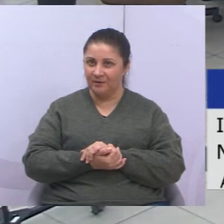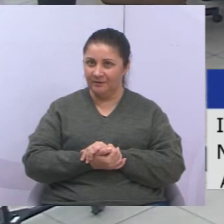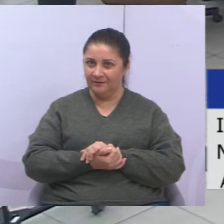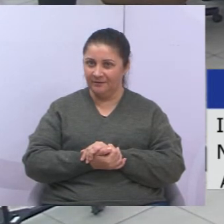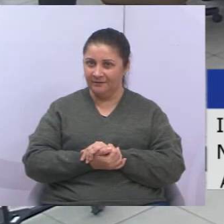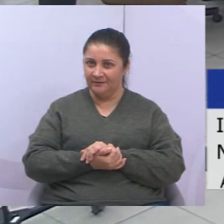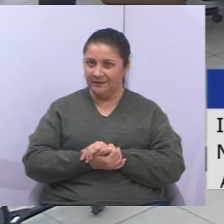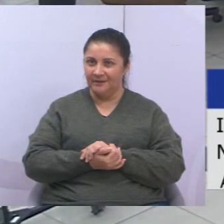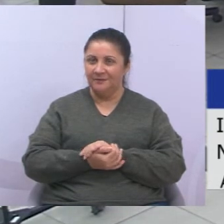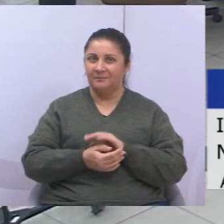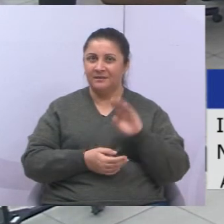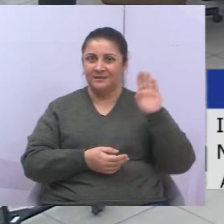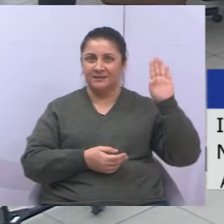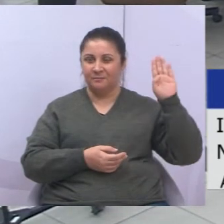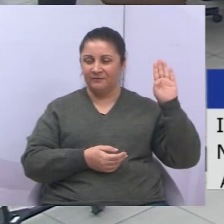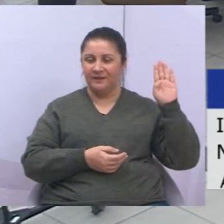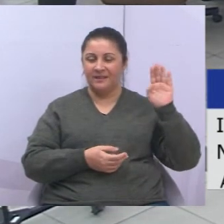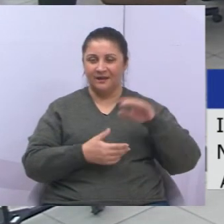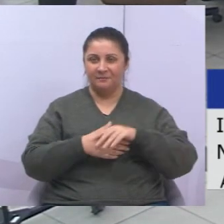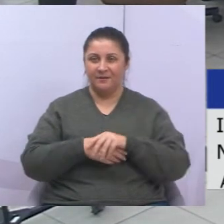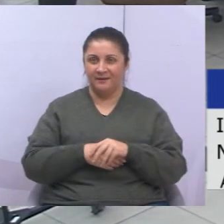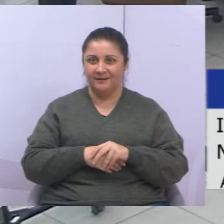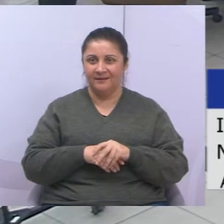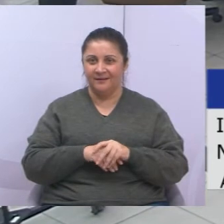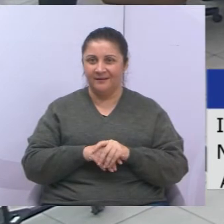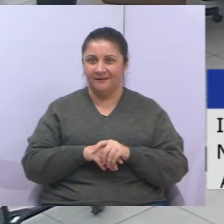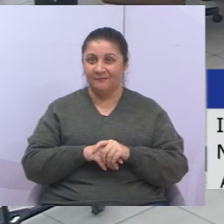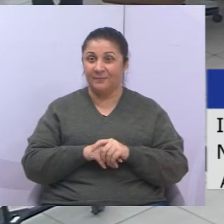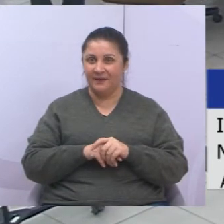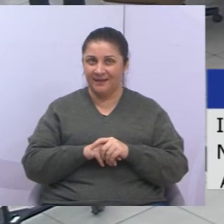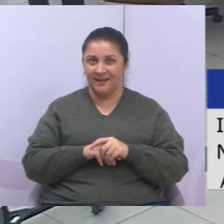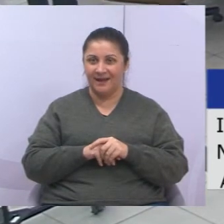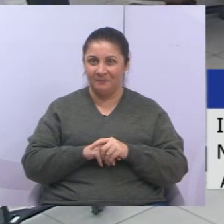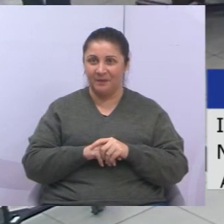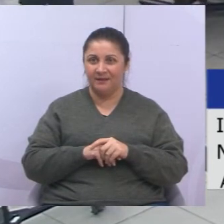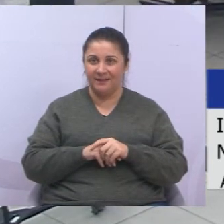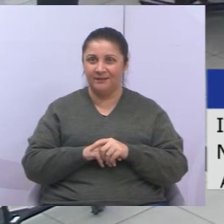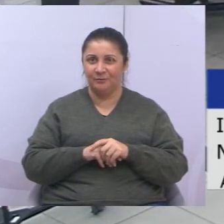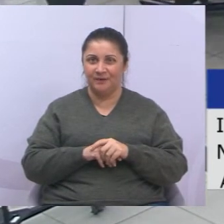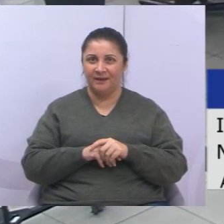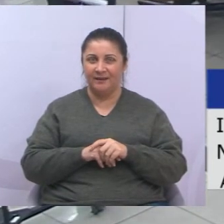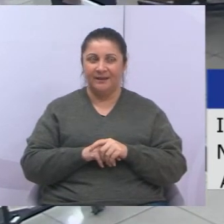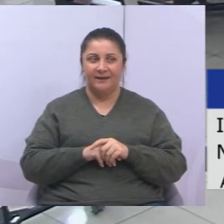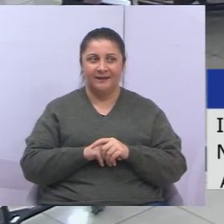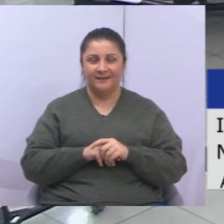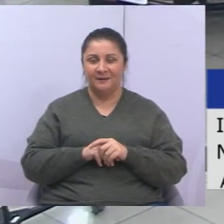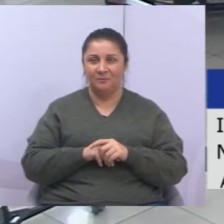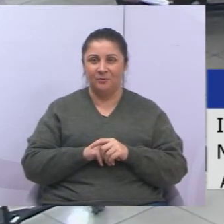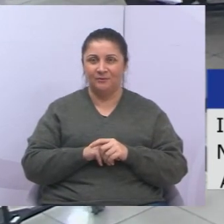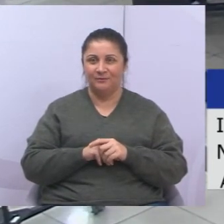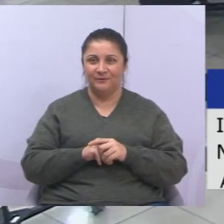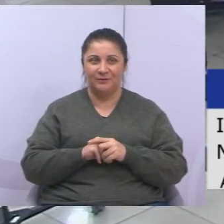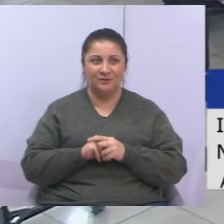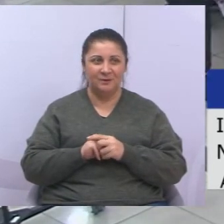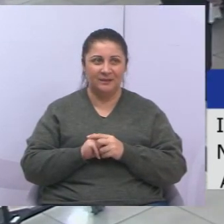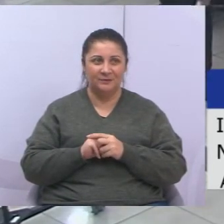Senhor presidente, nobres pares, público presente, a todos os telespectadores, internautas, bom dia.